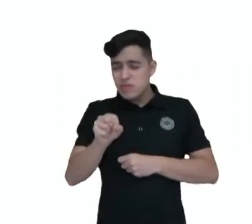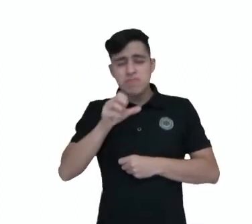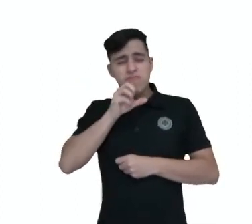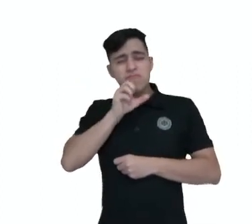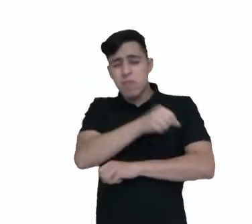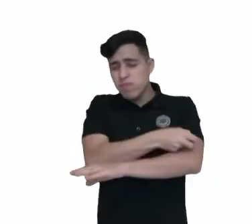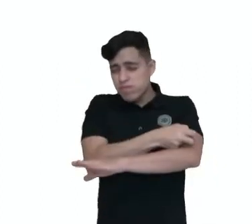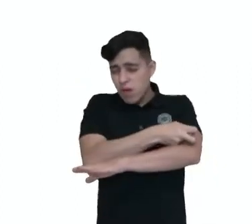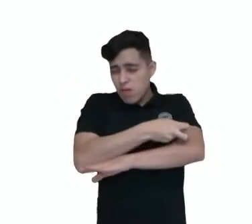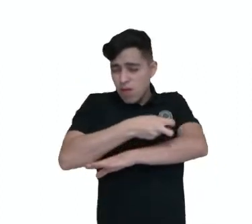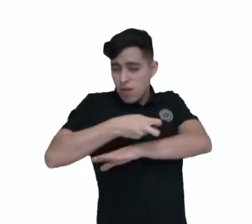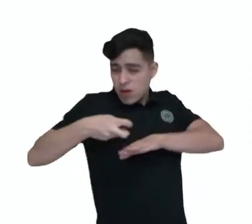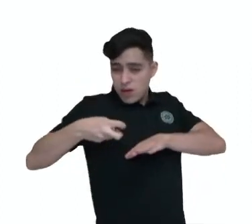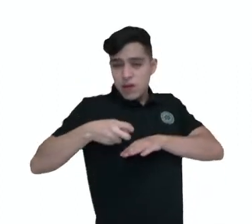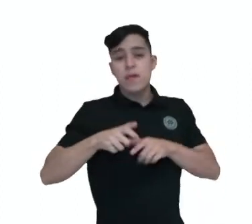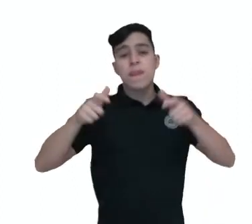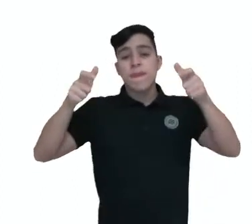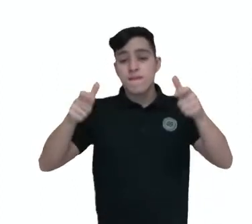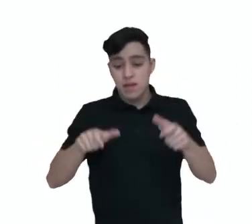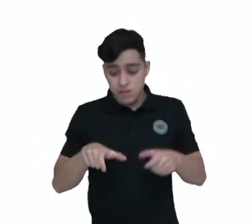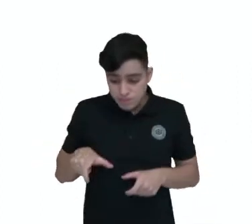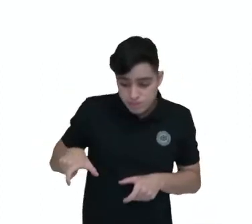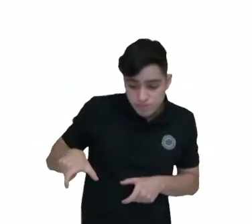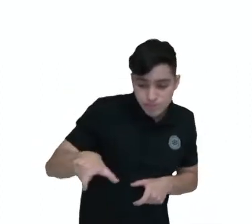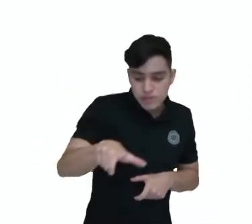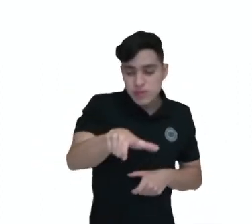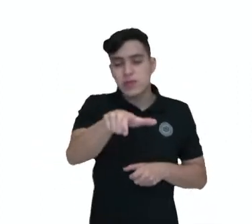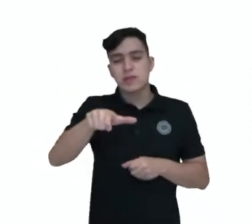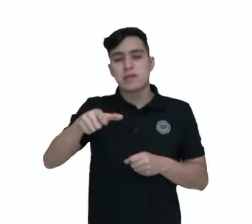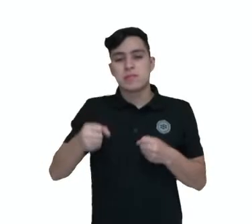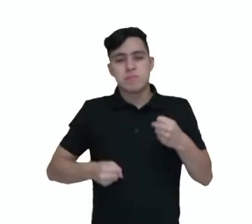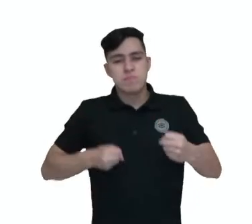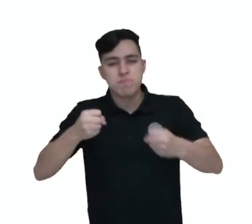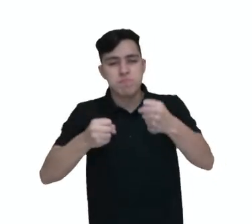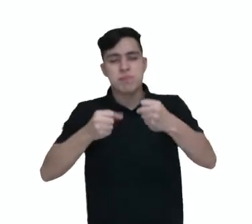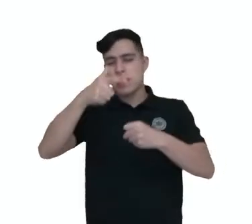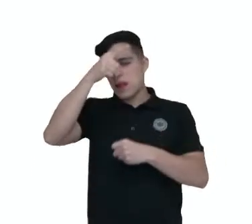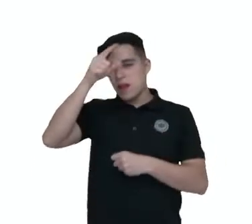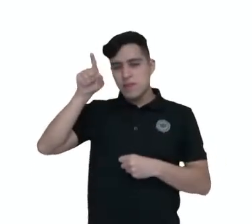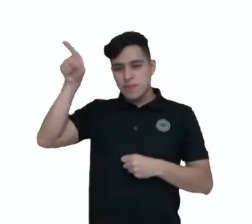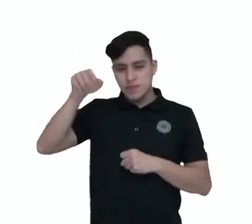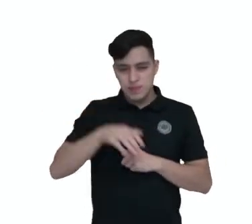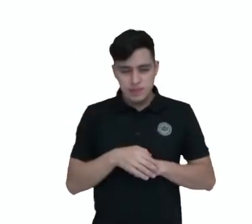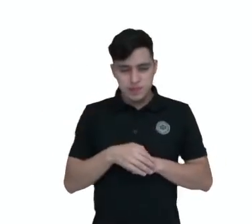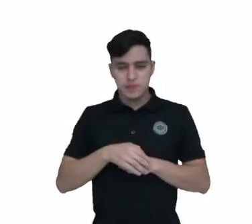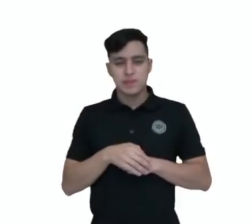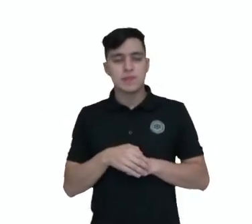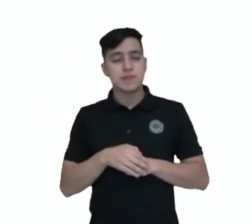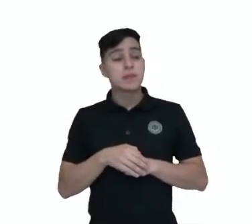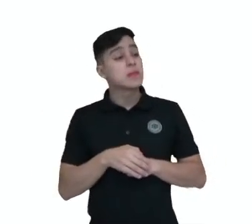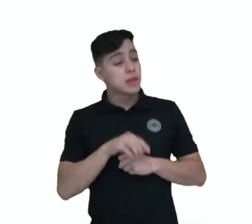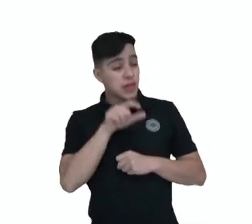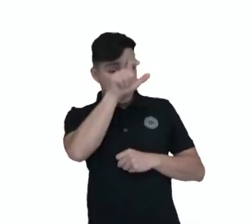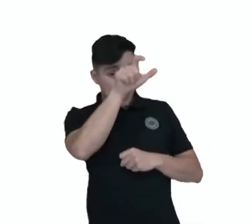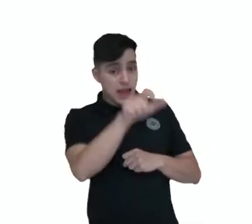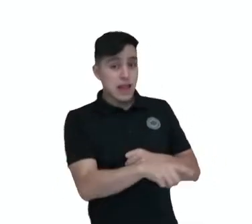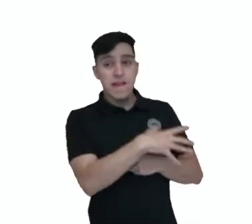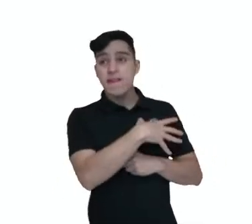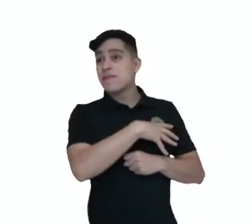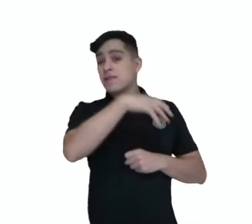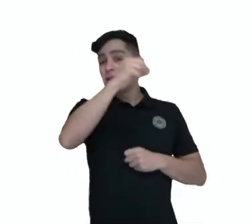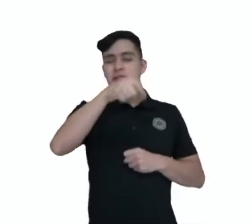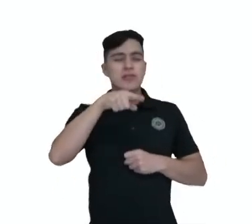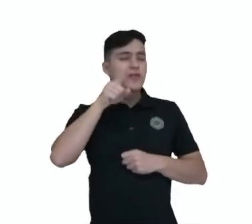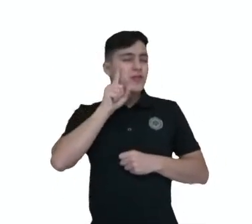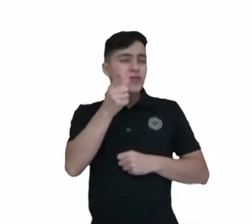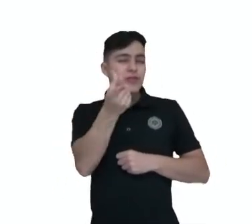segundos no Estádio Olímpico de Berlim, na Alemanha. O recorde do jamaicano, obtido no dia